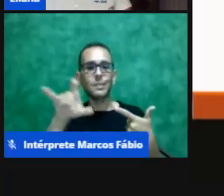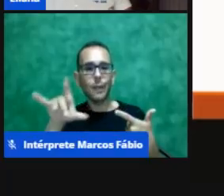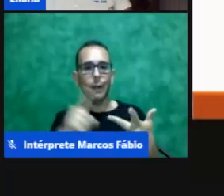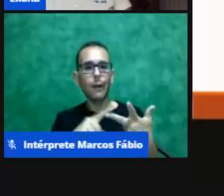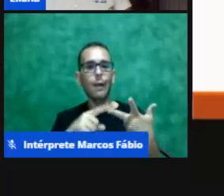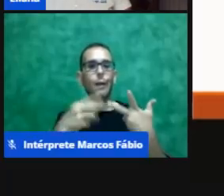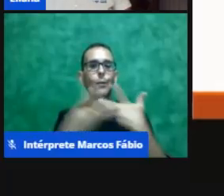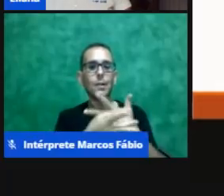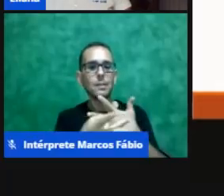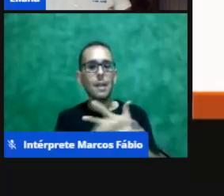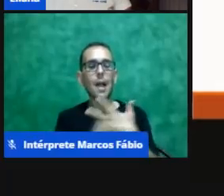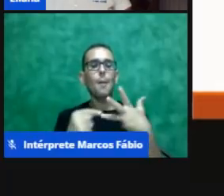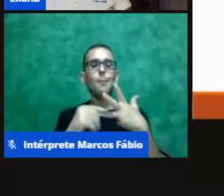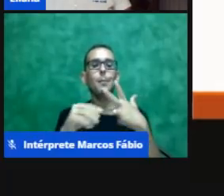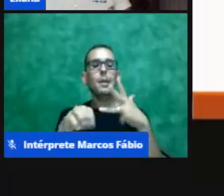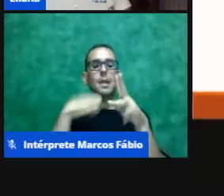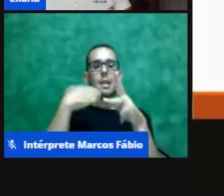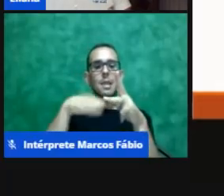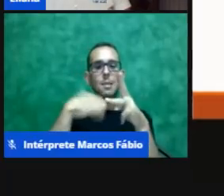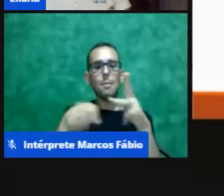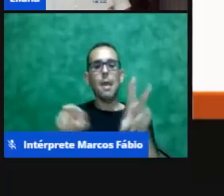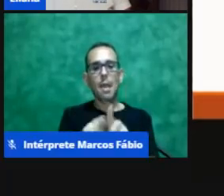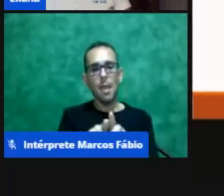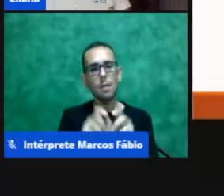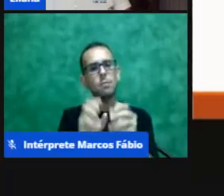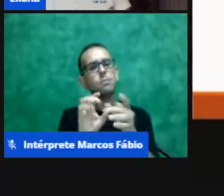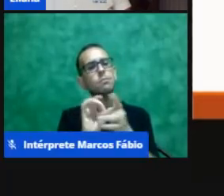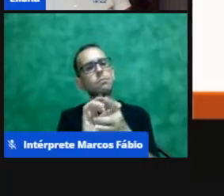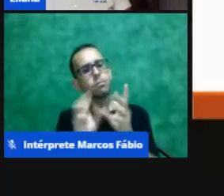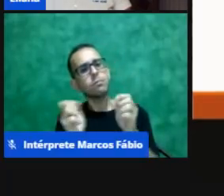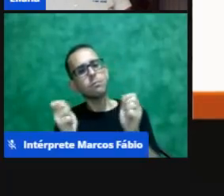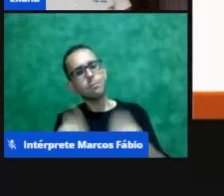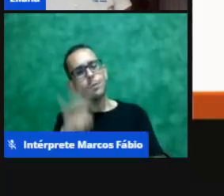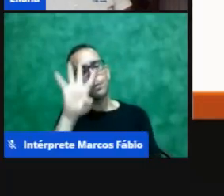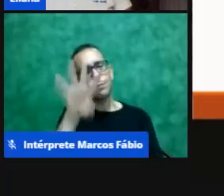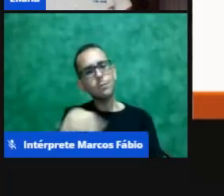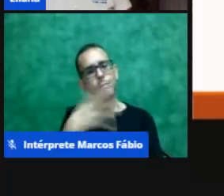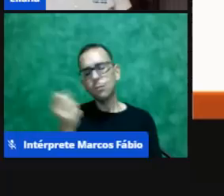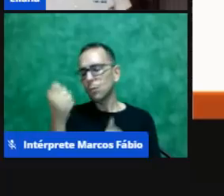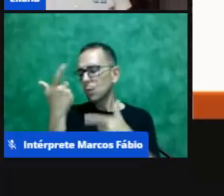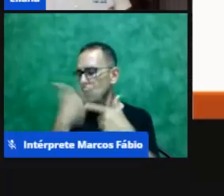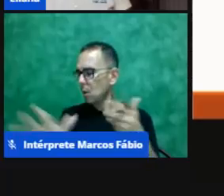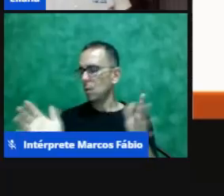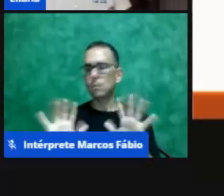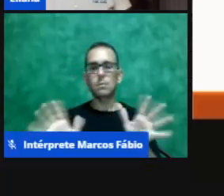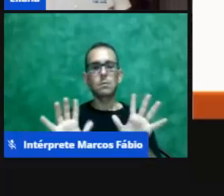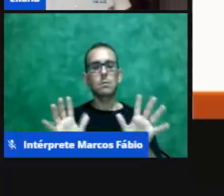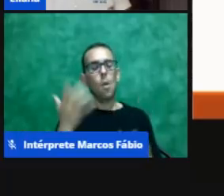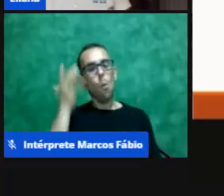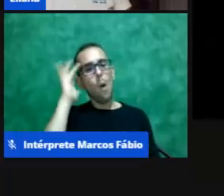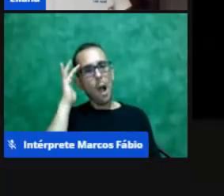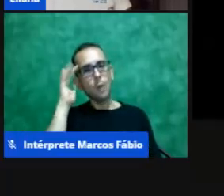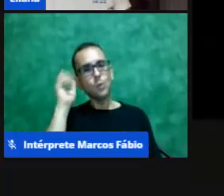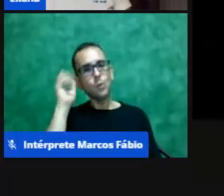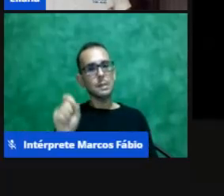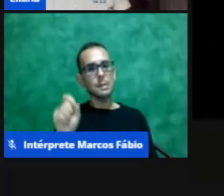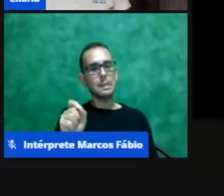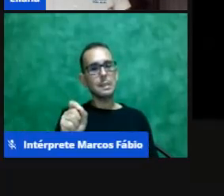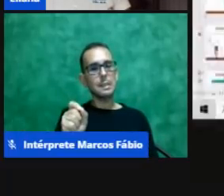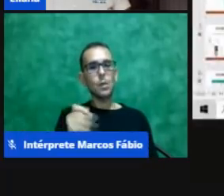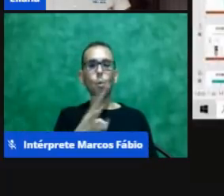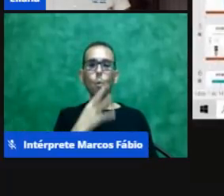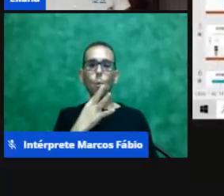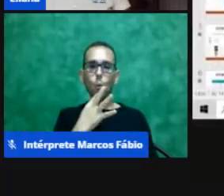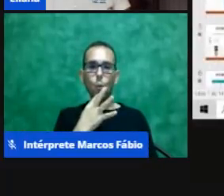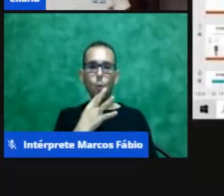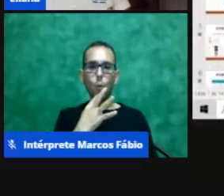caso precise, tá tirando alguma dúvida, disponibilizar, por exemplo, a planilha, não tem problema nenhum, porque eu acho que o conhecimento,